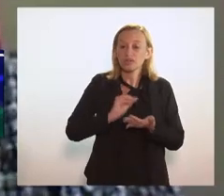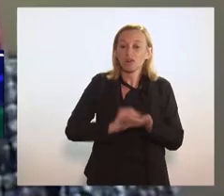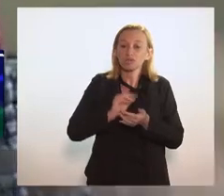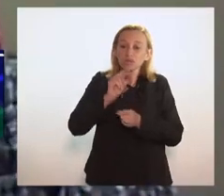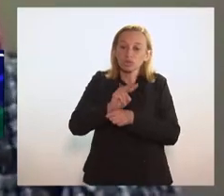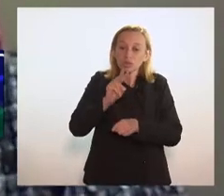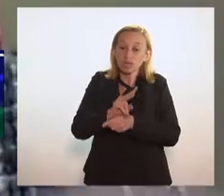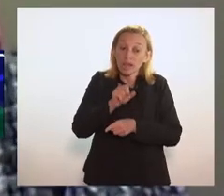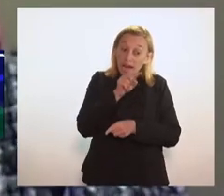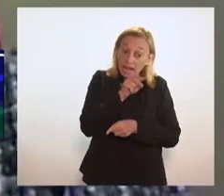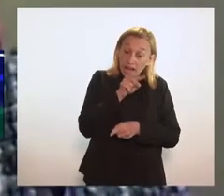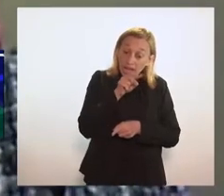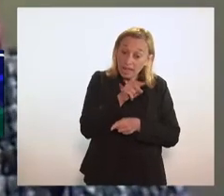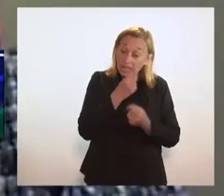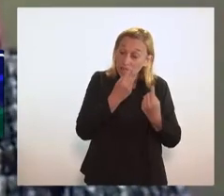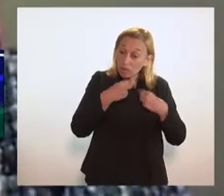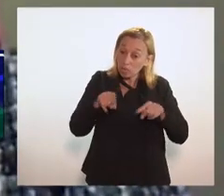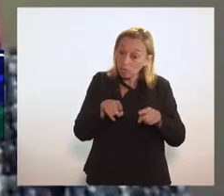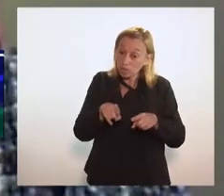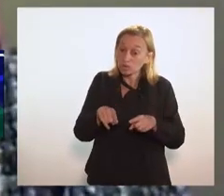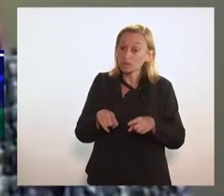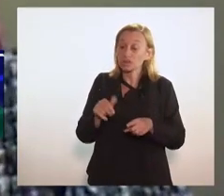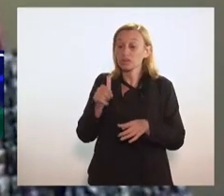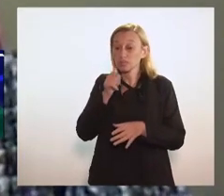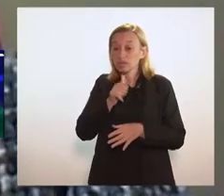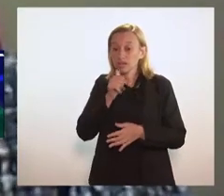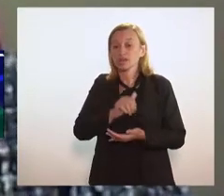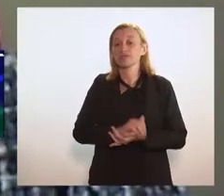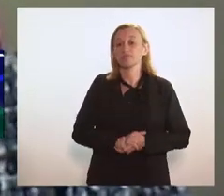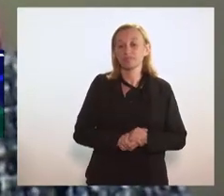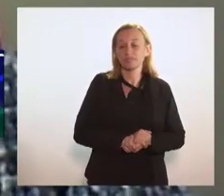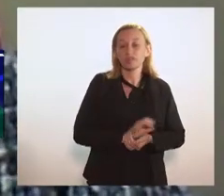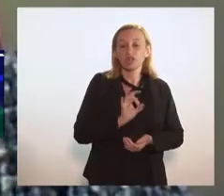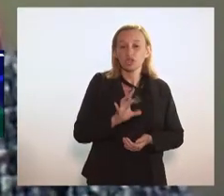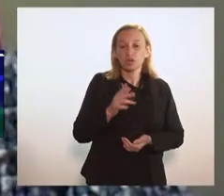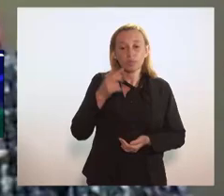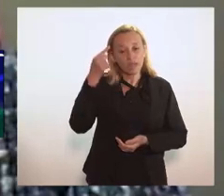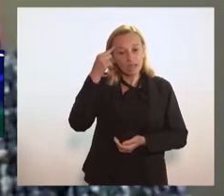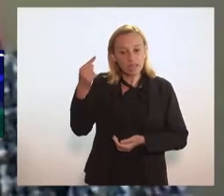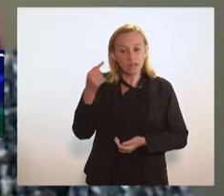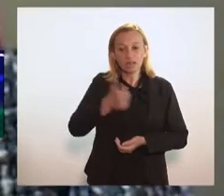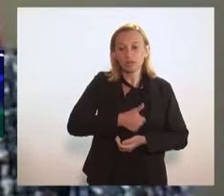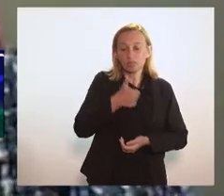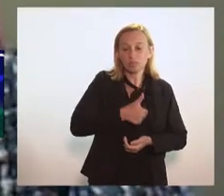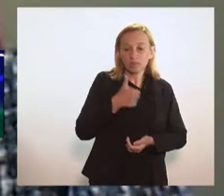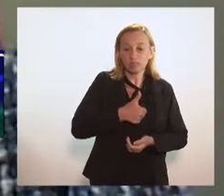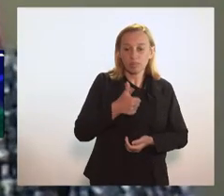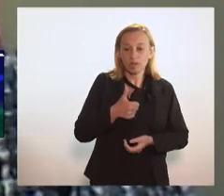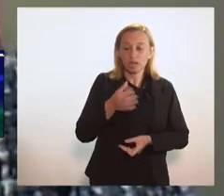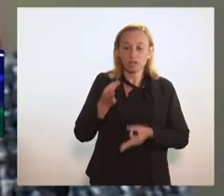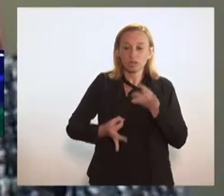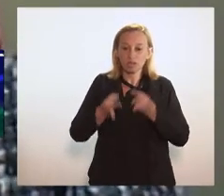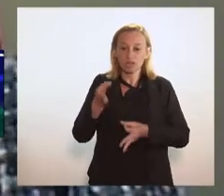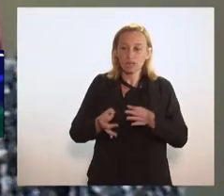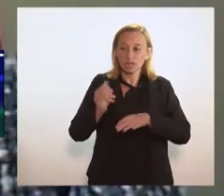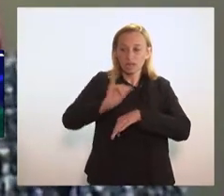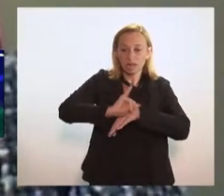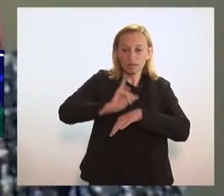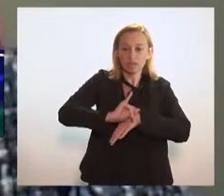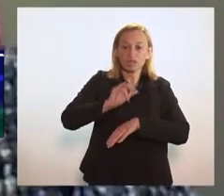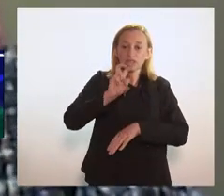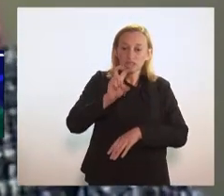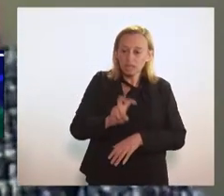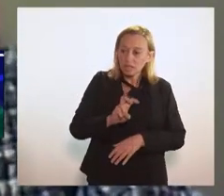daqueles contra os quais foi concedida a medida protetiva. Só para se ter ideia, no primeiro juizado na capital, cerca